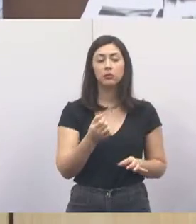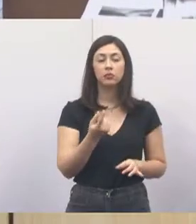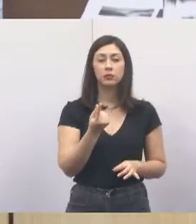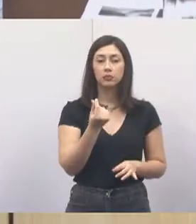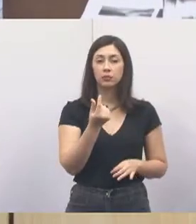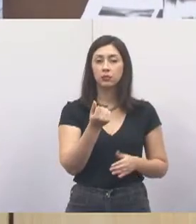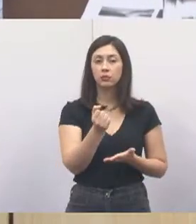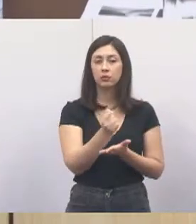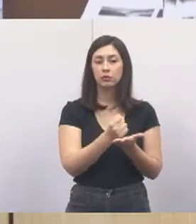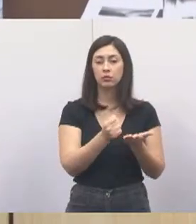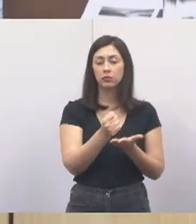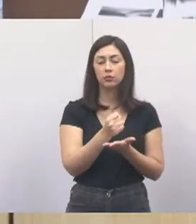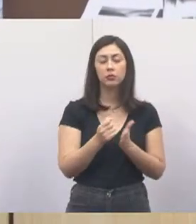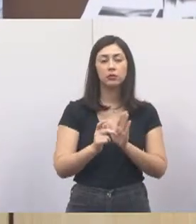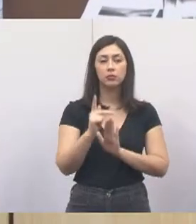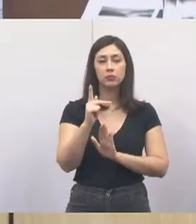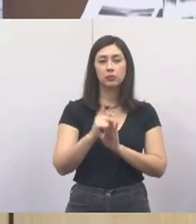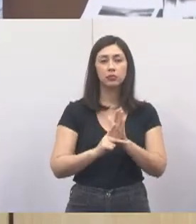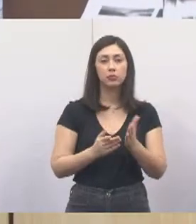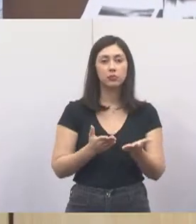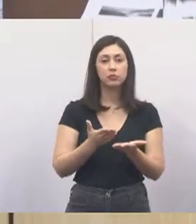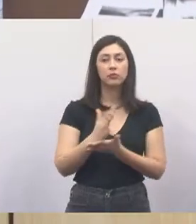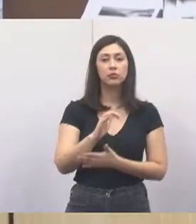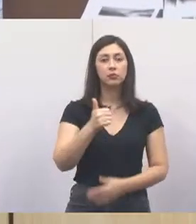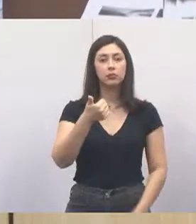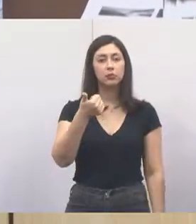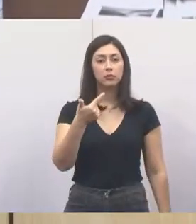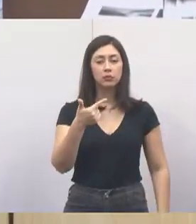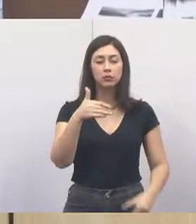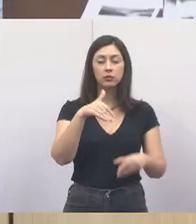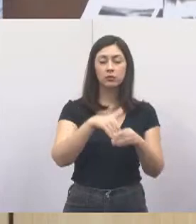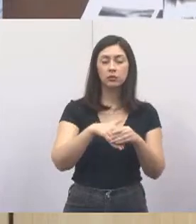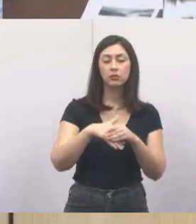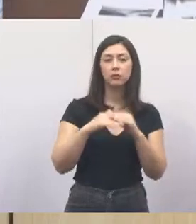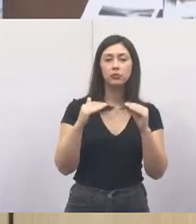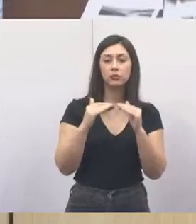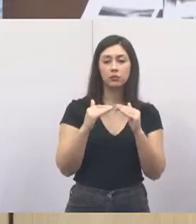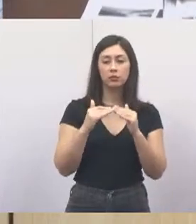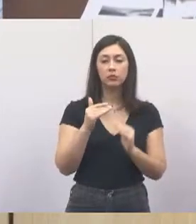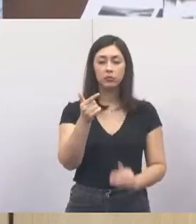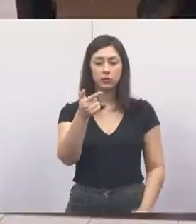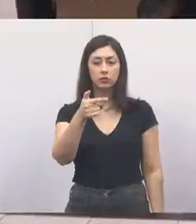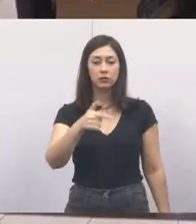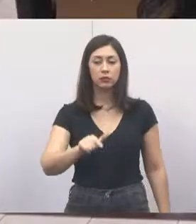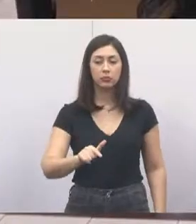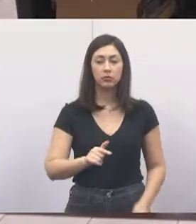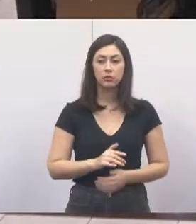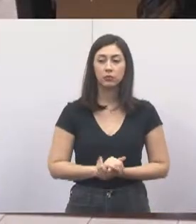providências. Projeto aprovado por unanimidade, 12 votos favoráveis. Próximo projeto.